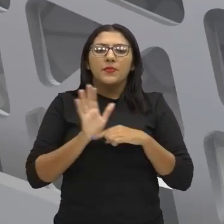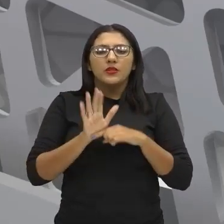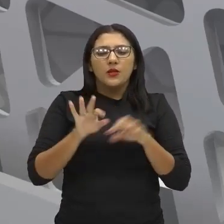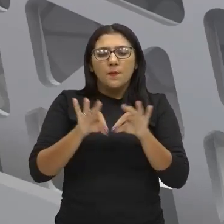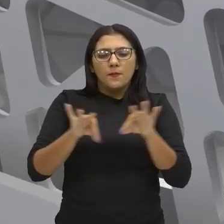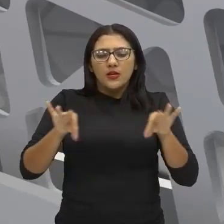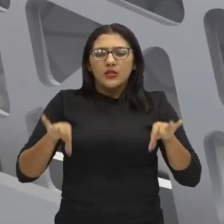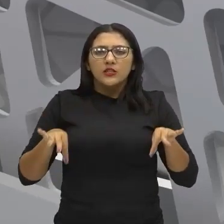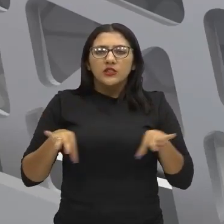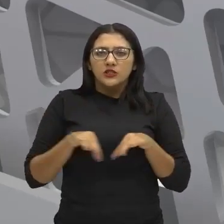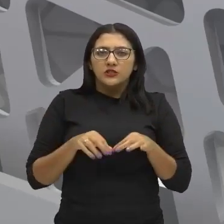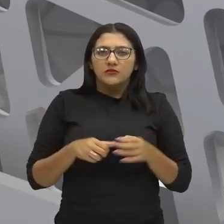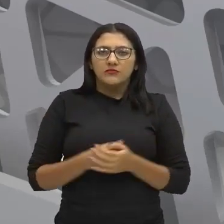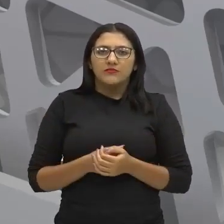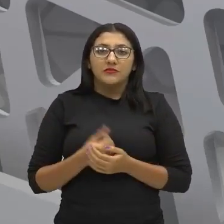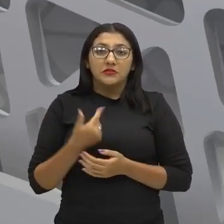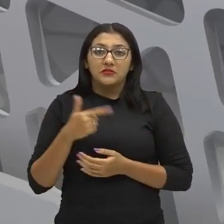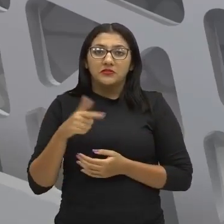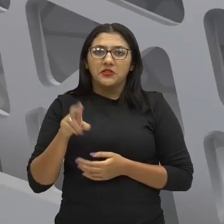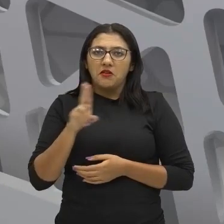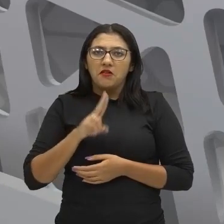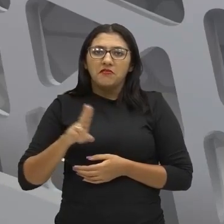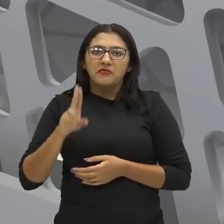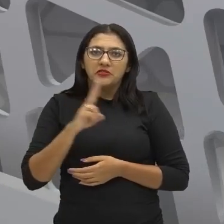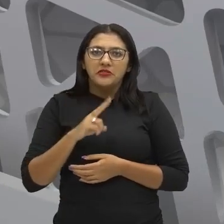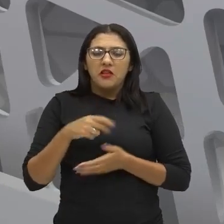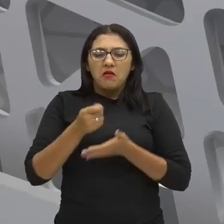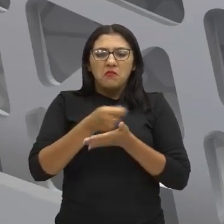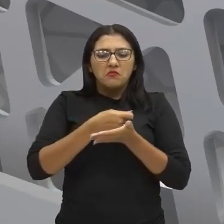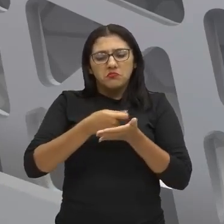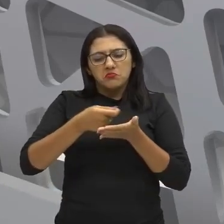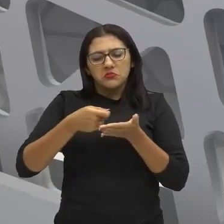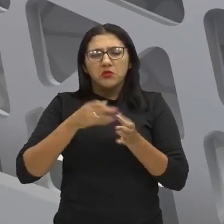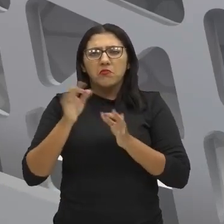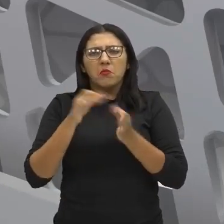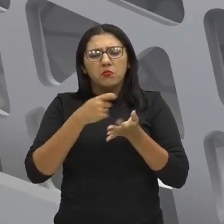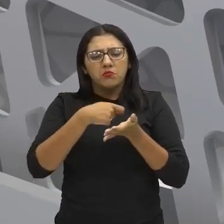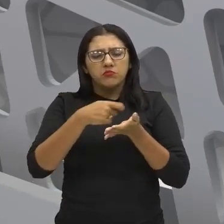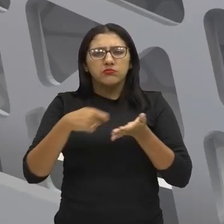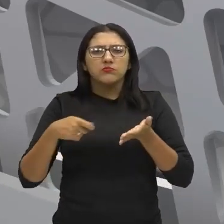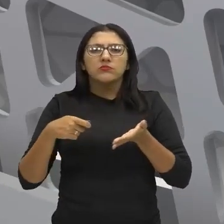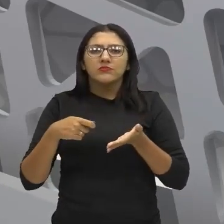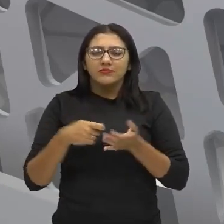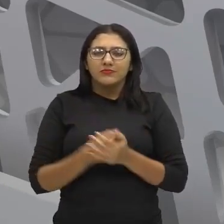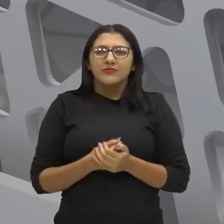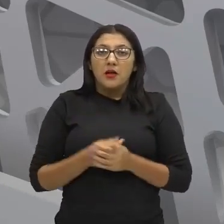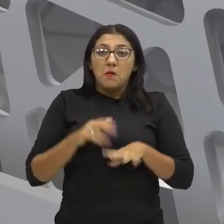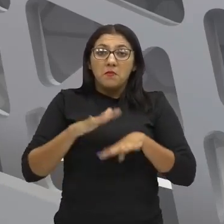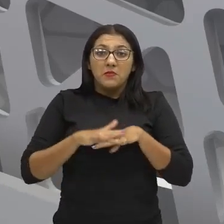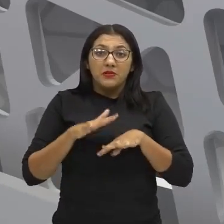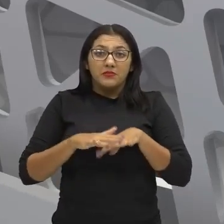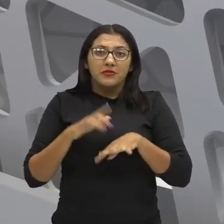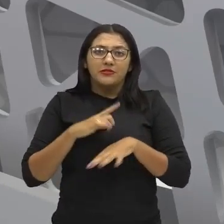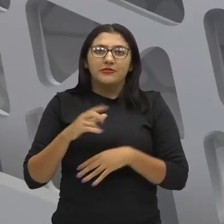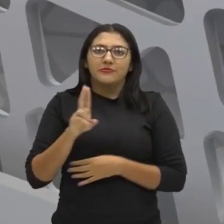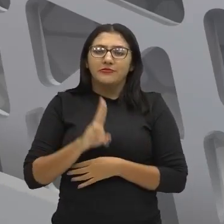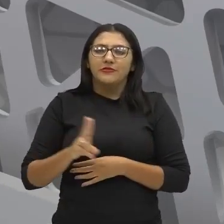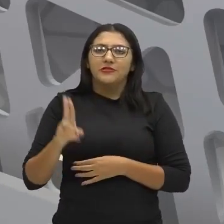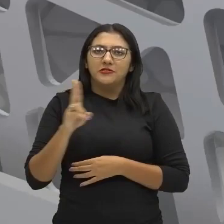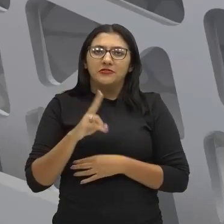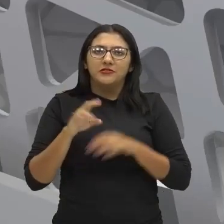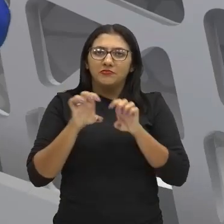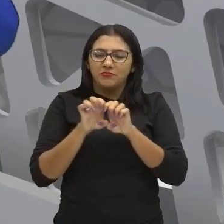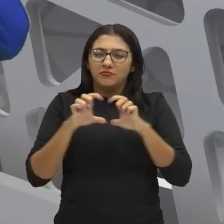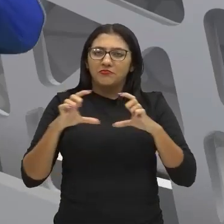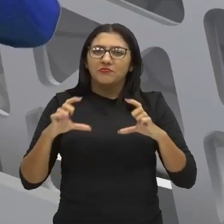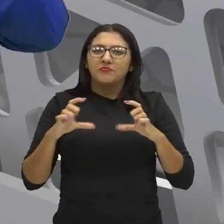né? Não foi a usual, que a usual é a escrita. A da matemática é quando você utiliza a modelagem.